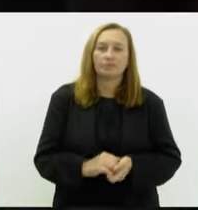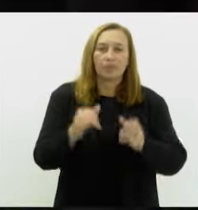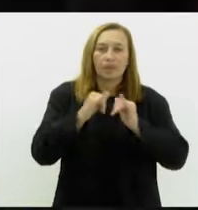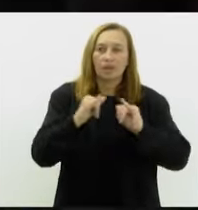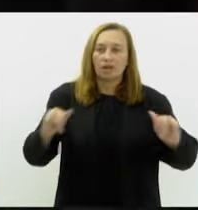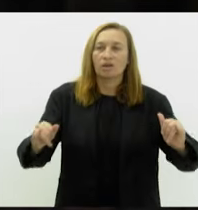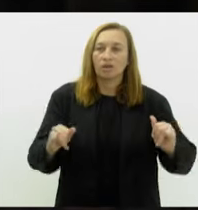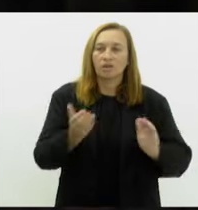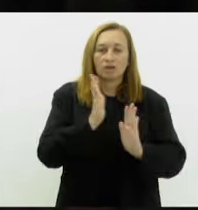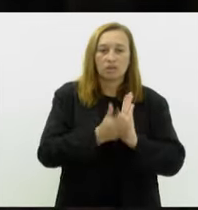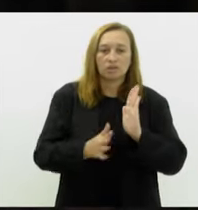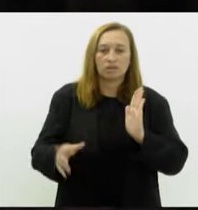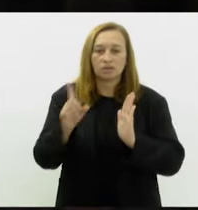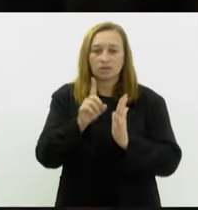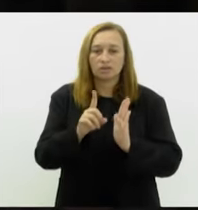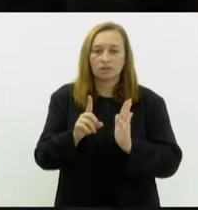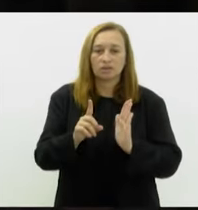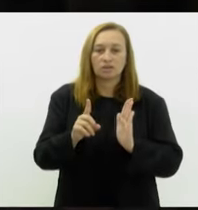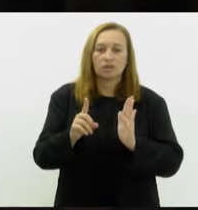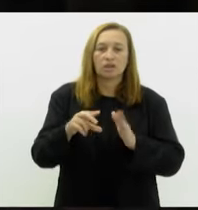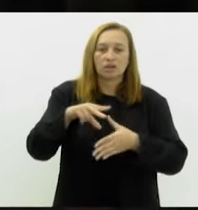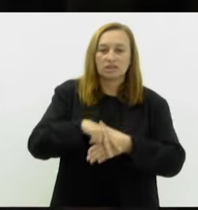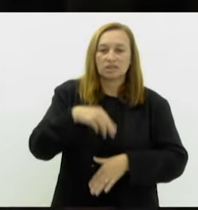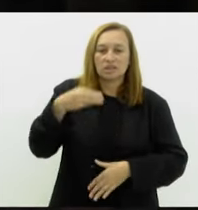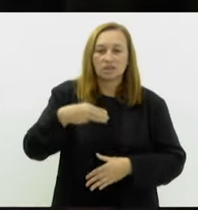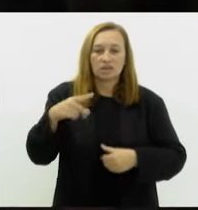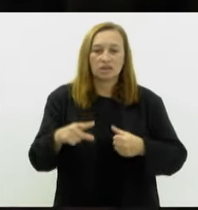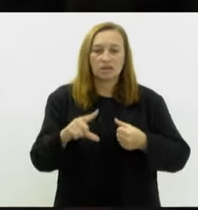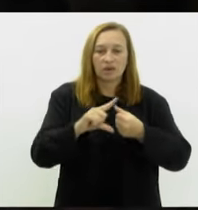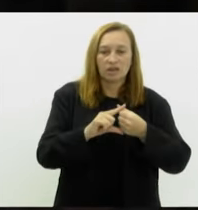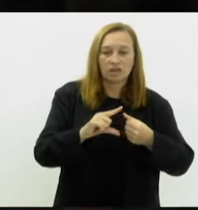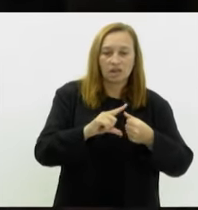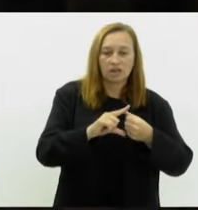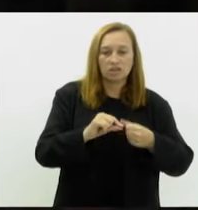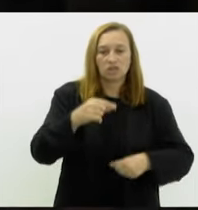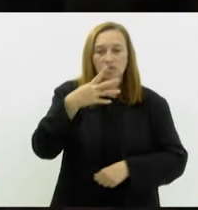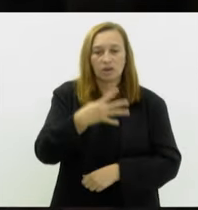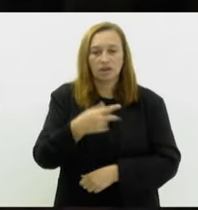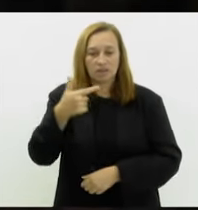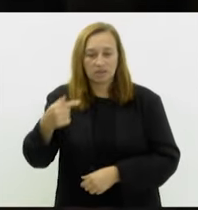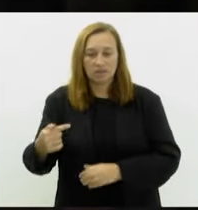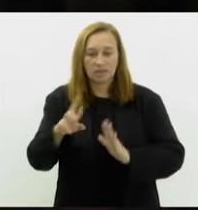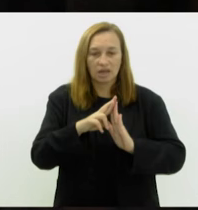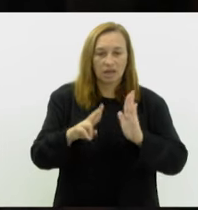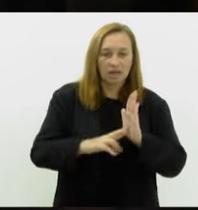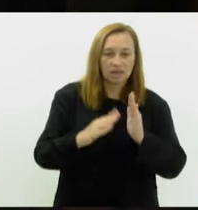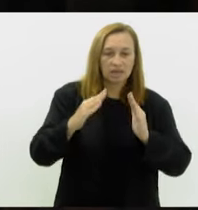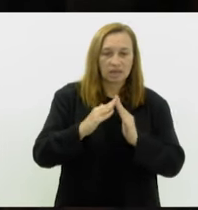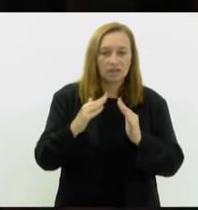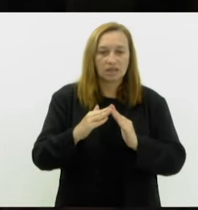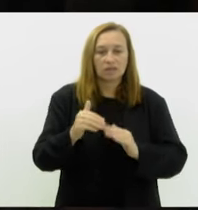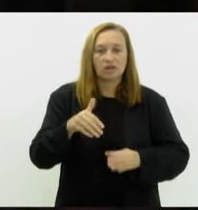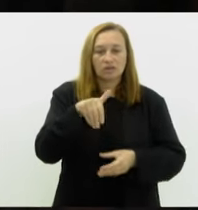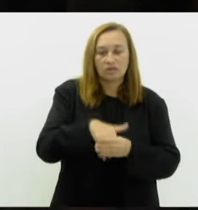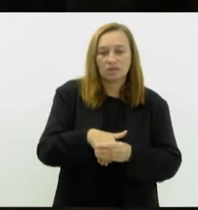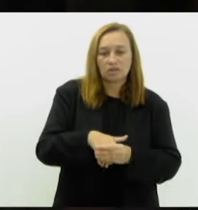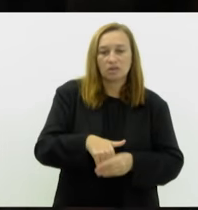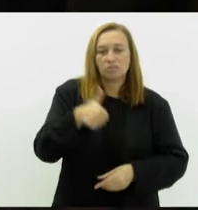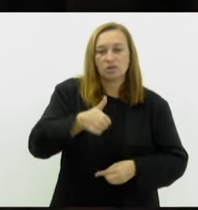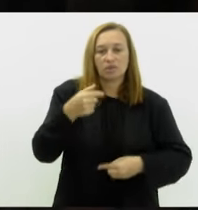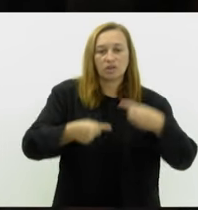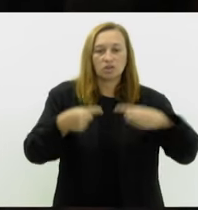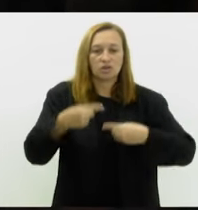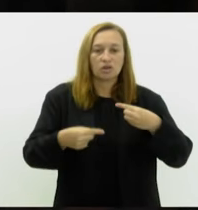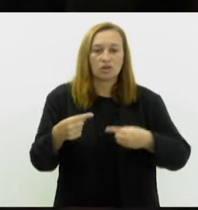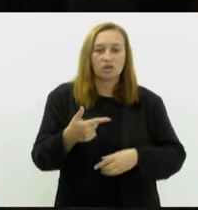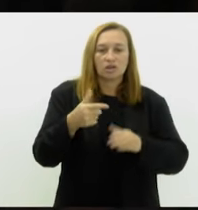Anuncio, incluído na ordem do dia, de acordo com o inciso 3º do artigo 47 do Regimento Interno, em tramitação ordinária, em votação e primeira discussão, o